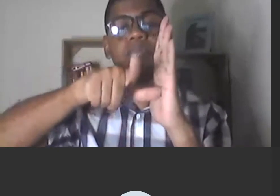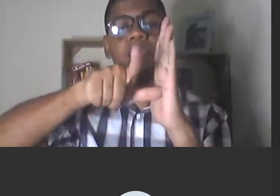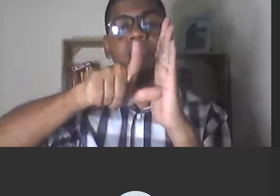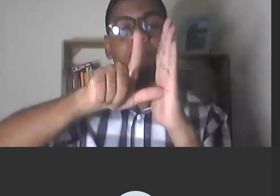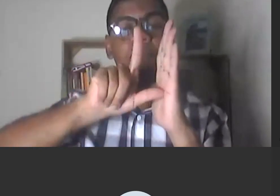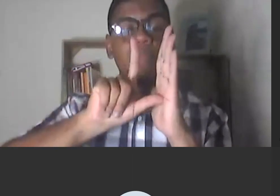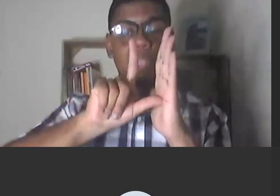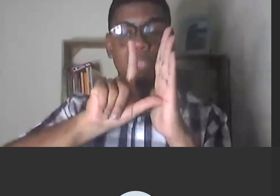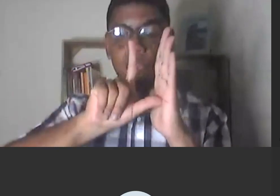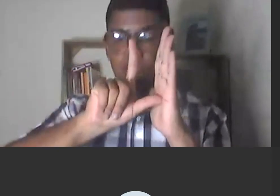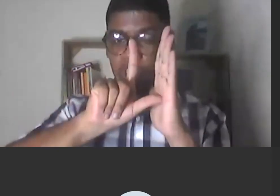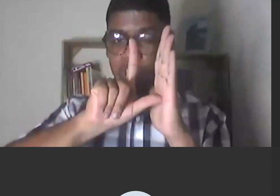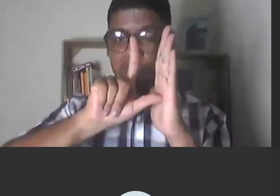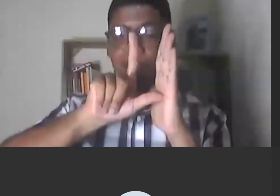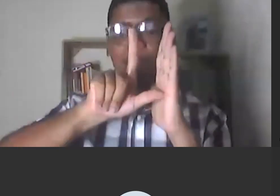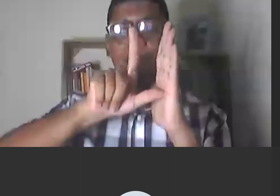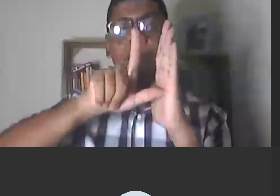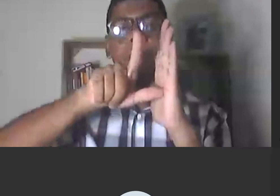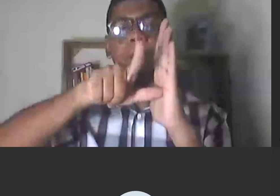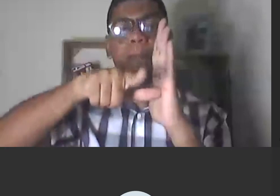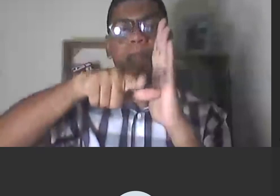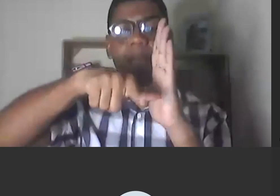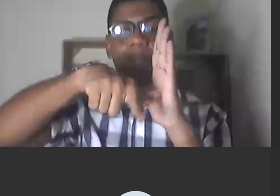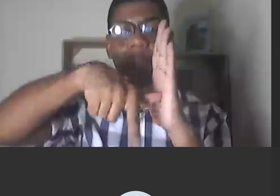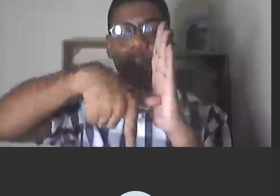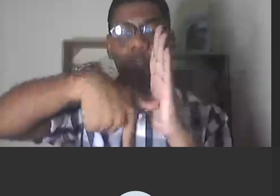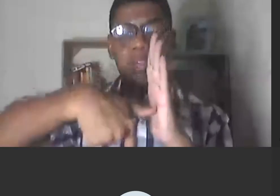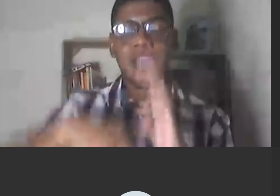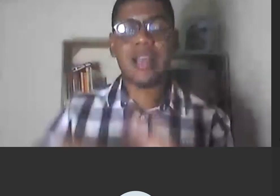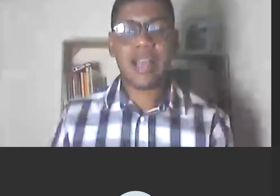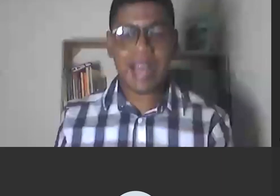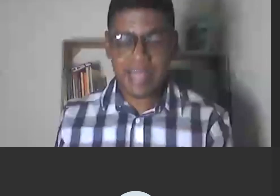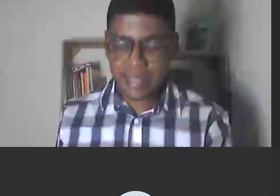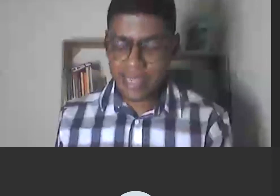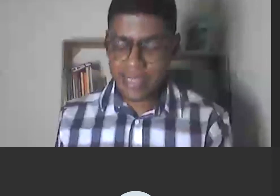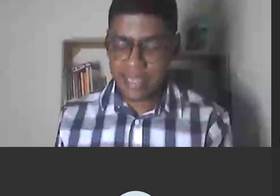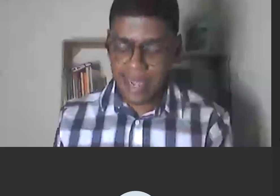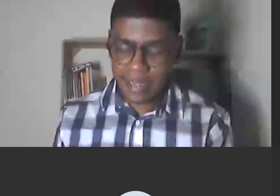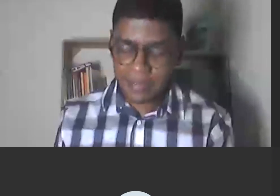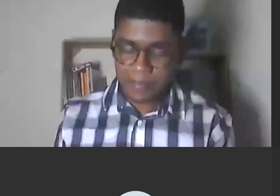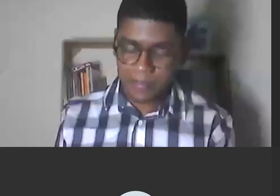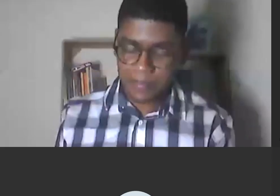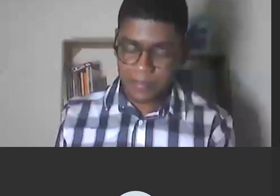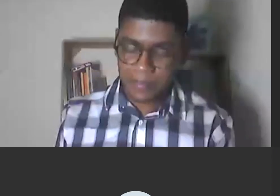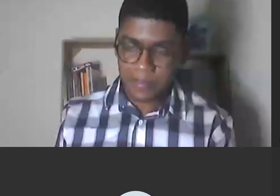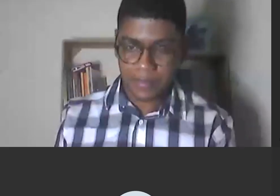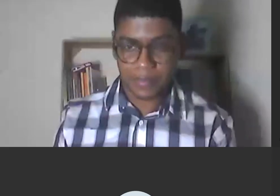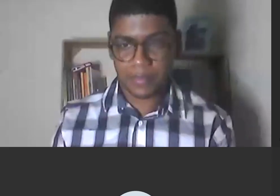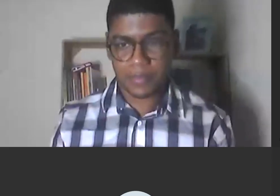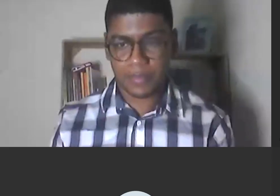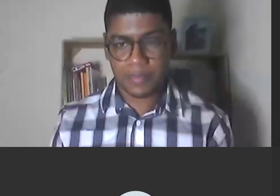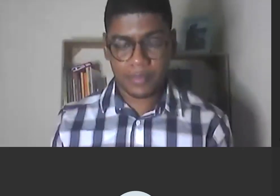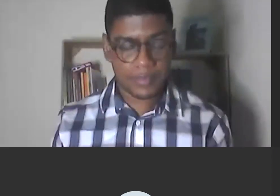Para cima, antes. Para baixo, atrasar.